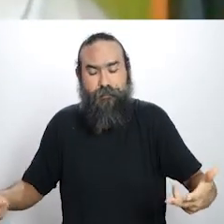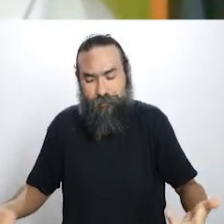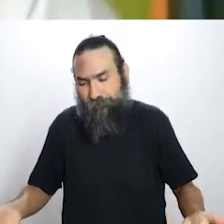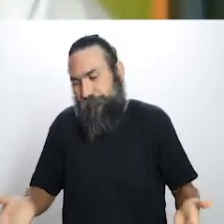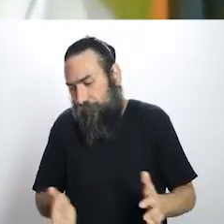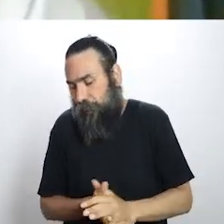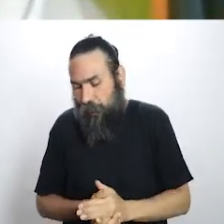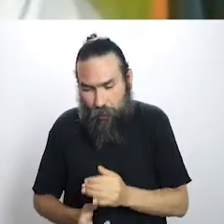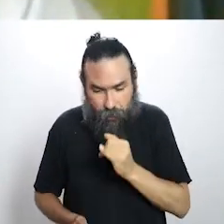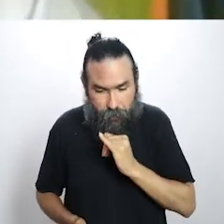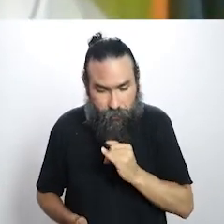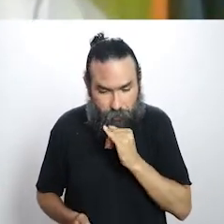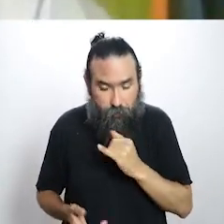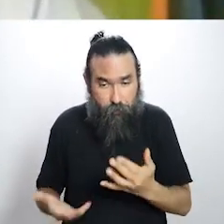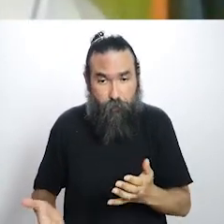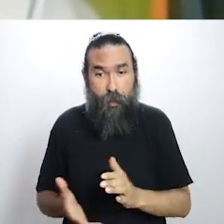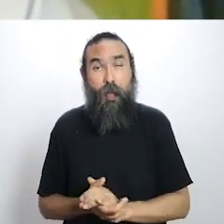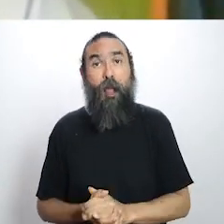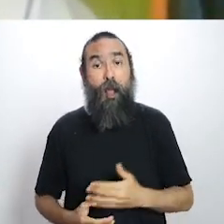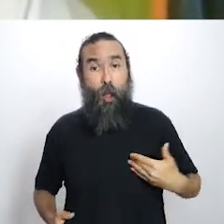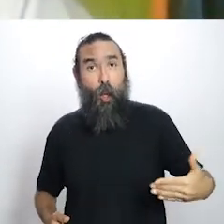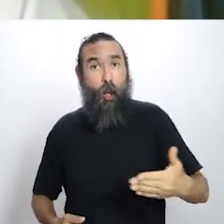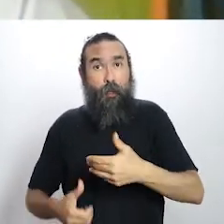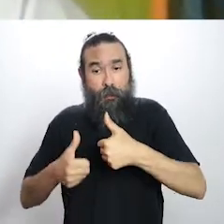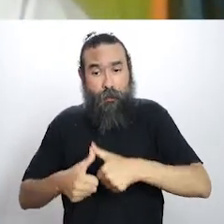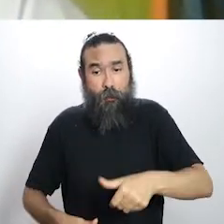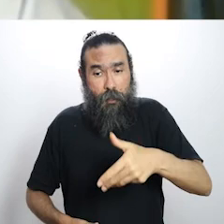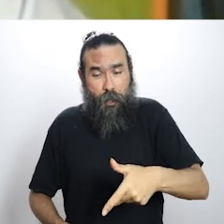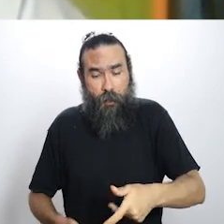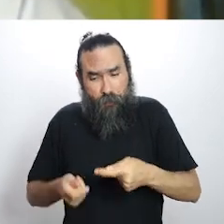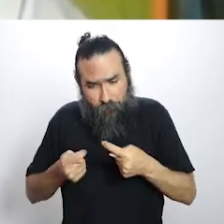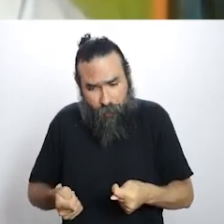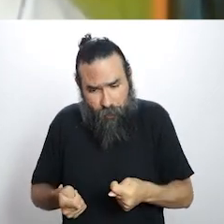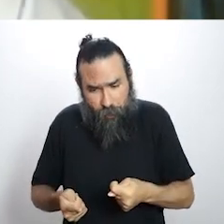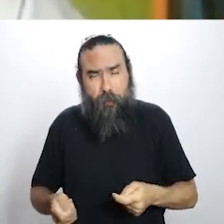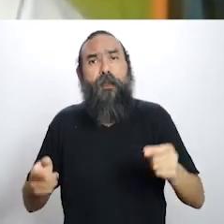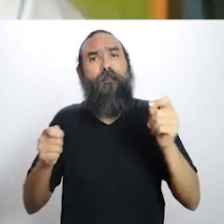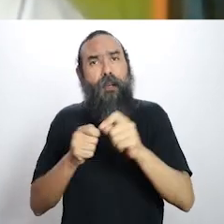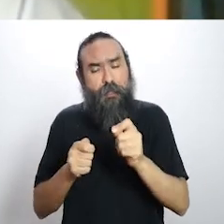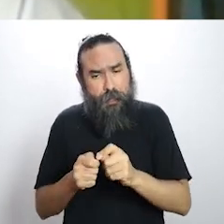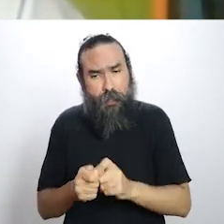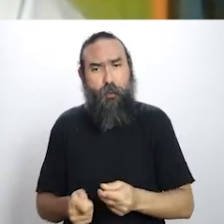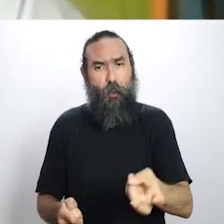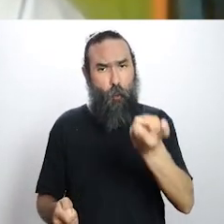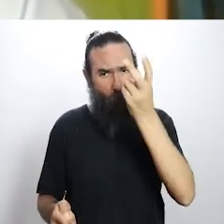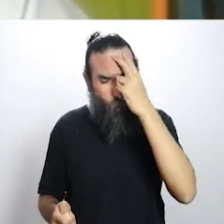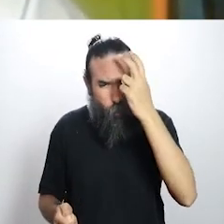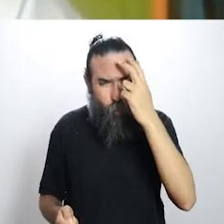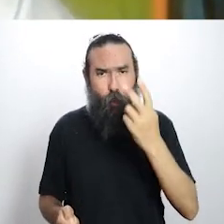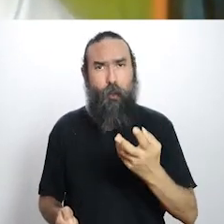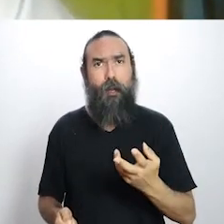Isso também é triste. Mas a gente está aqui firme como fazedor de cultura, propondo também